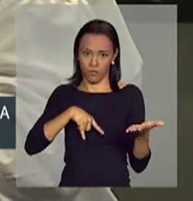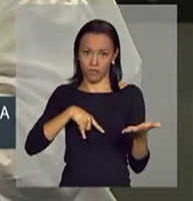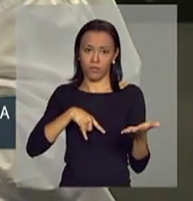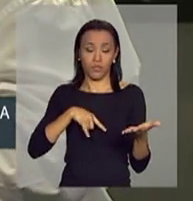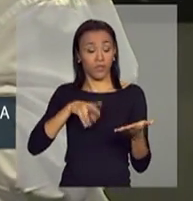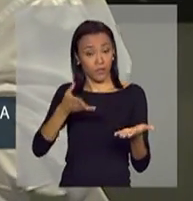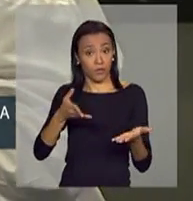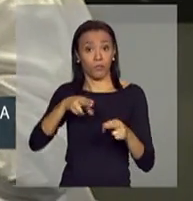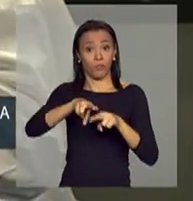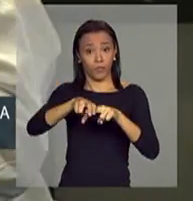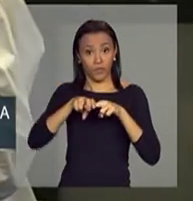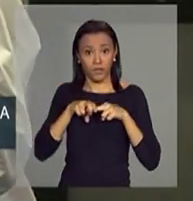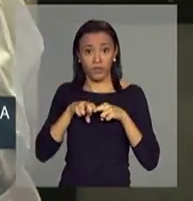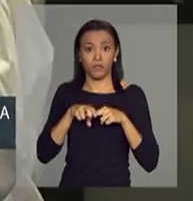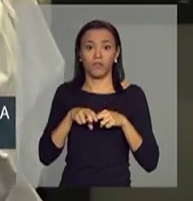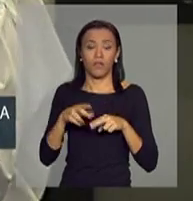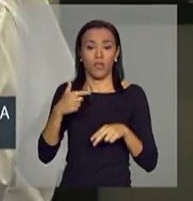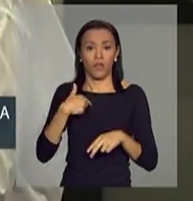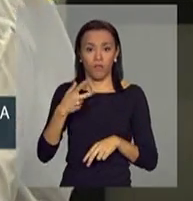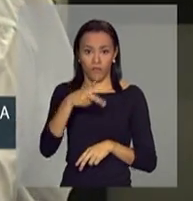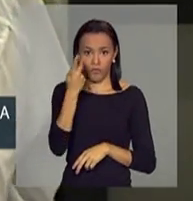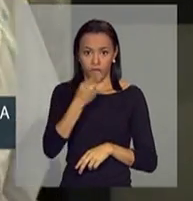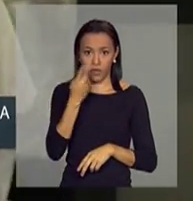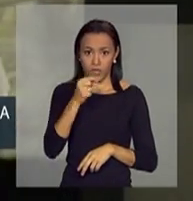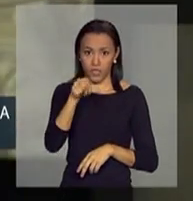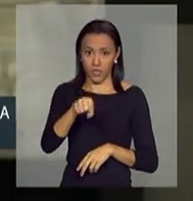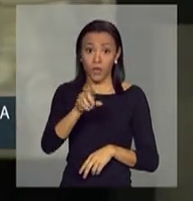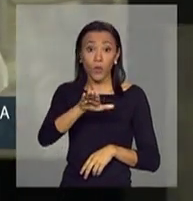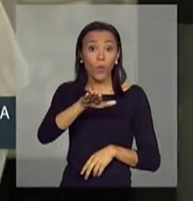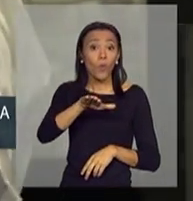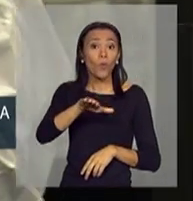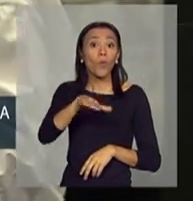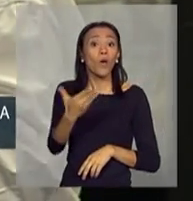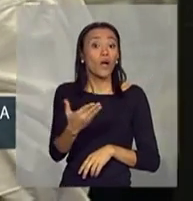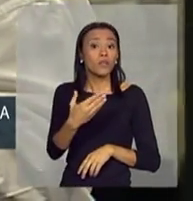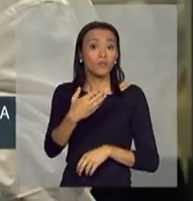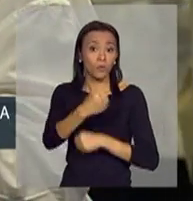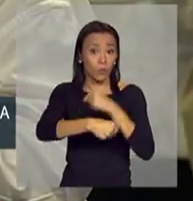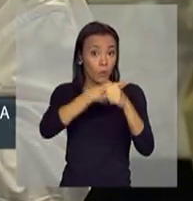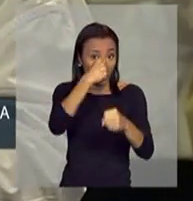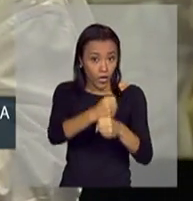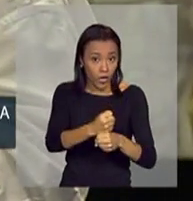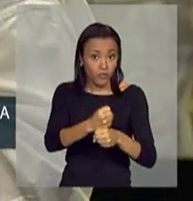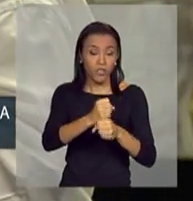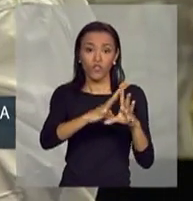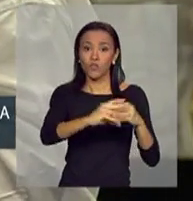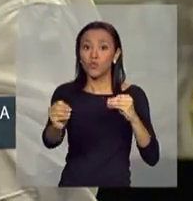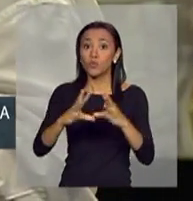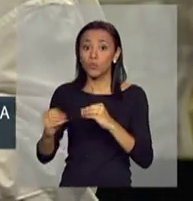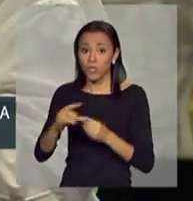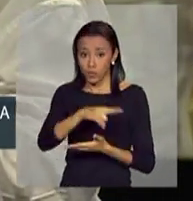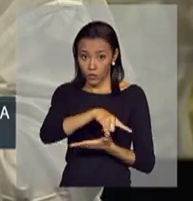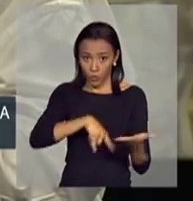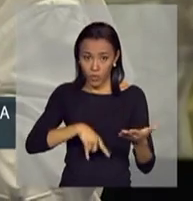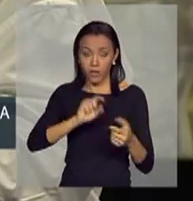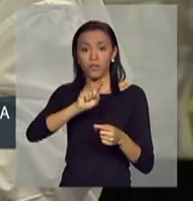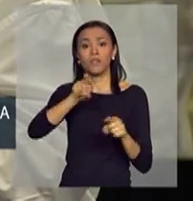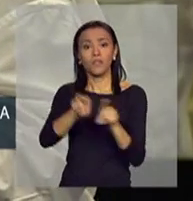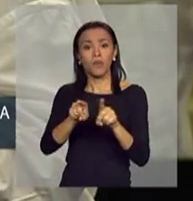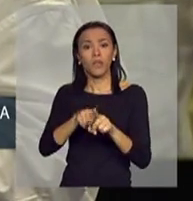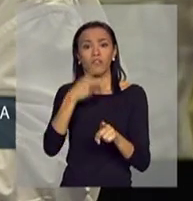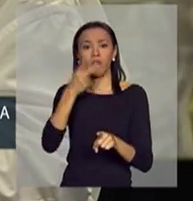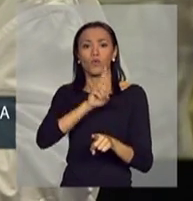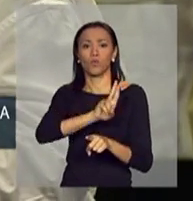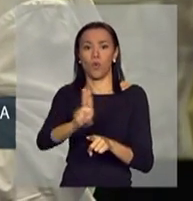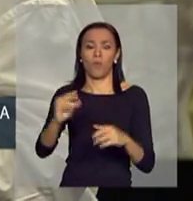isso, eu fiz menção a quando cada um deles desapareceu e a cidade. Mas eu não